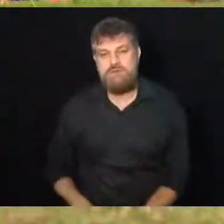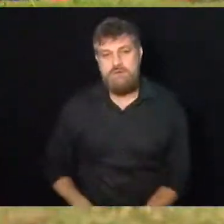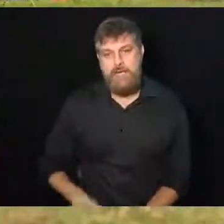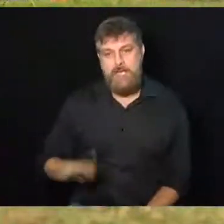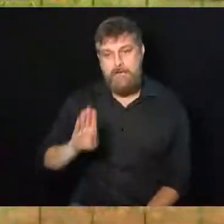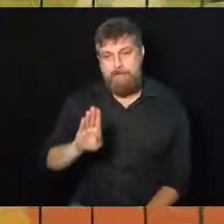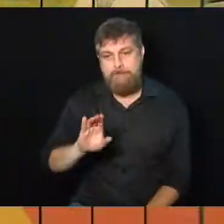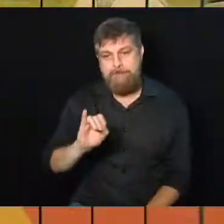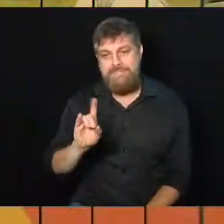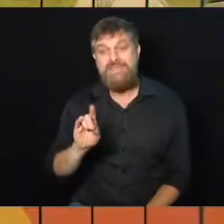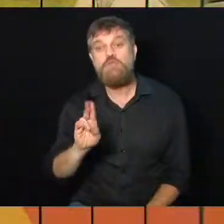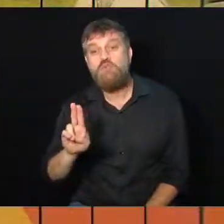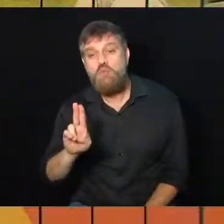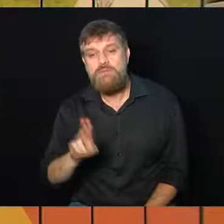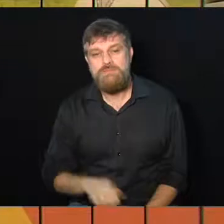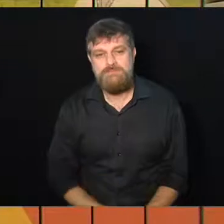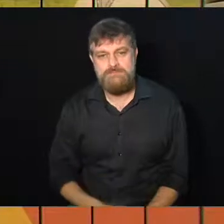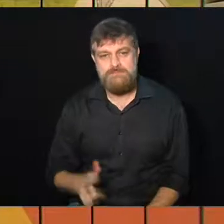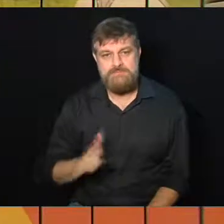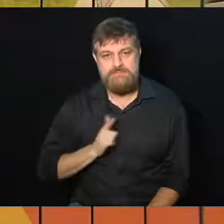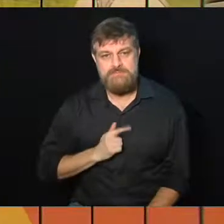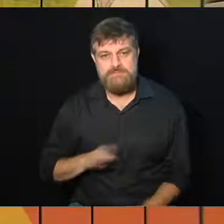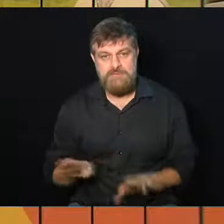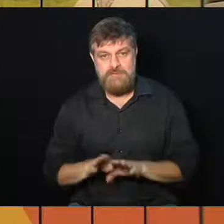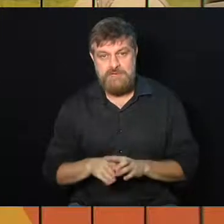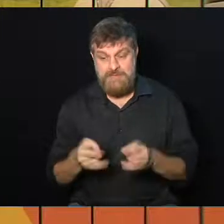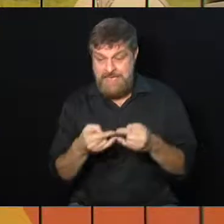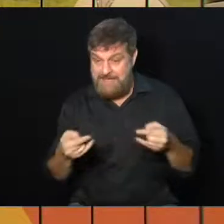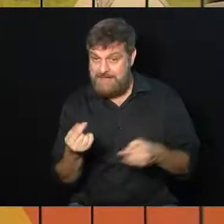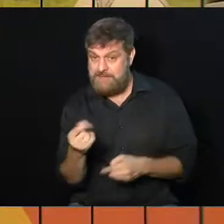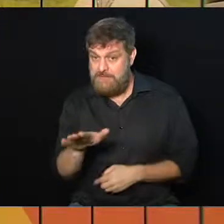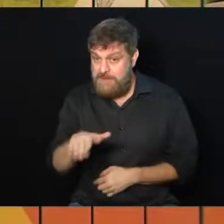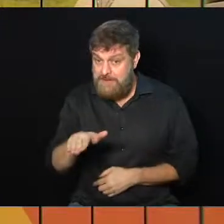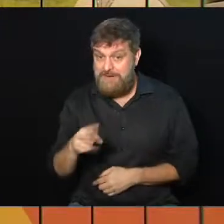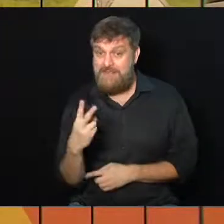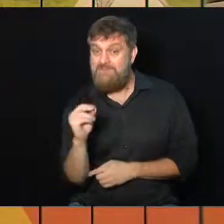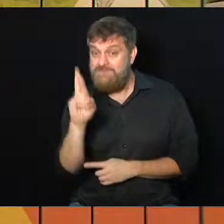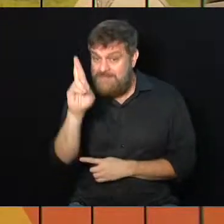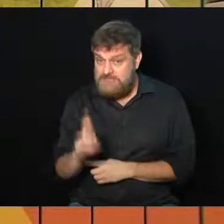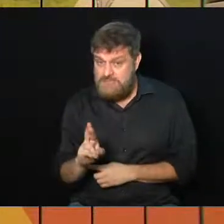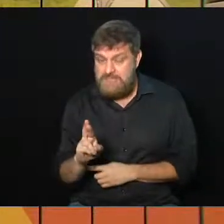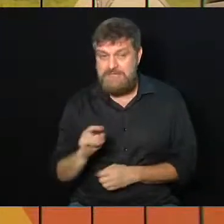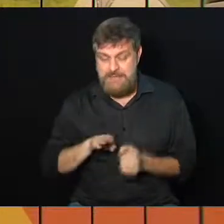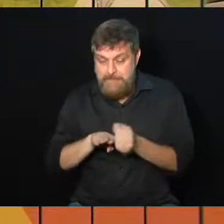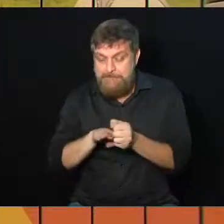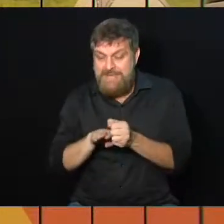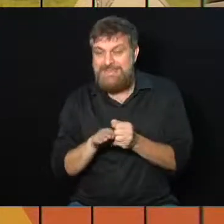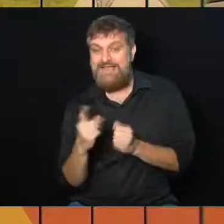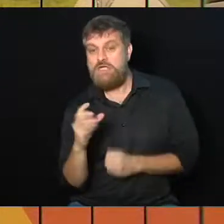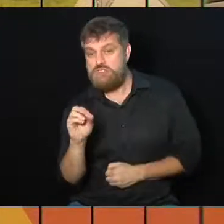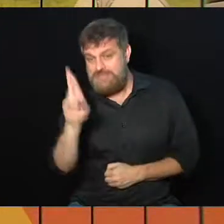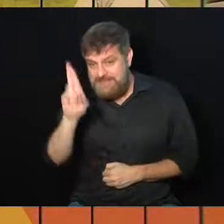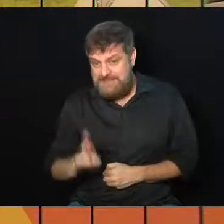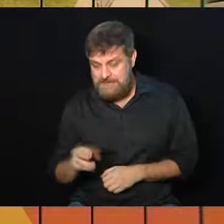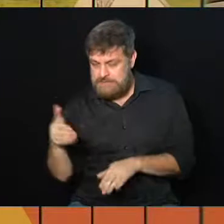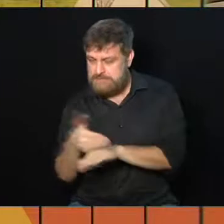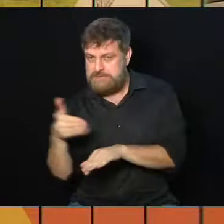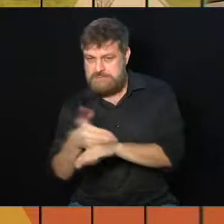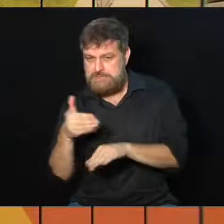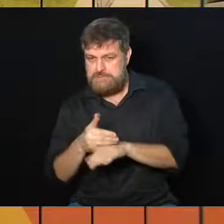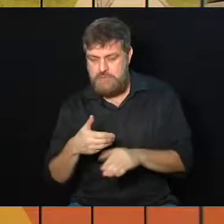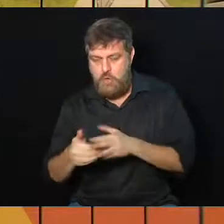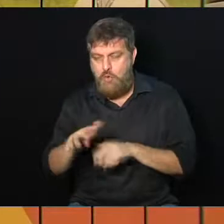Bidu. E tem promoção de ingressos em R$20 a inteira e R$10 a meia entrada em todos